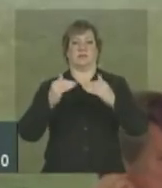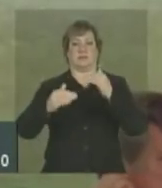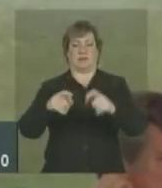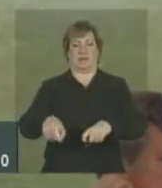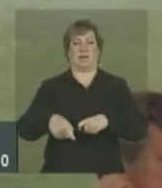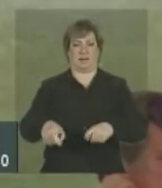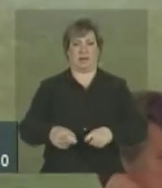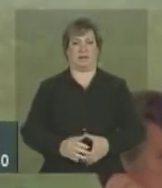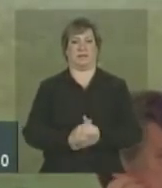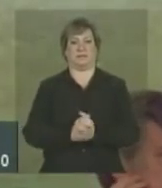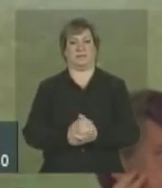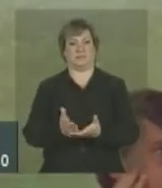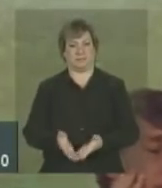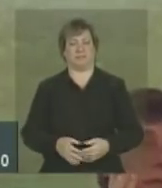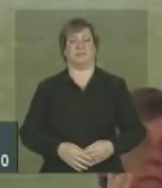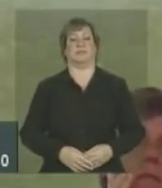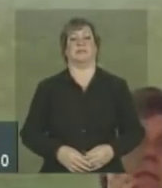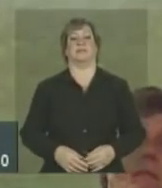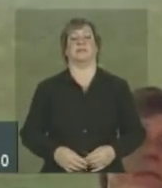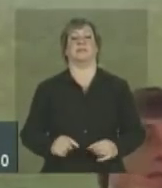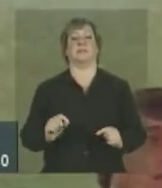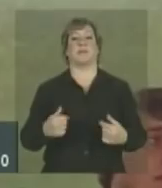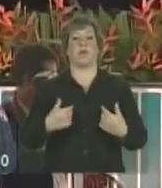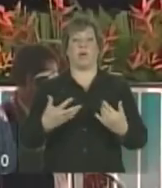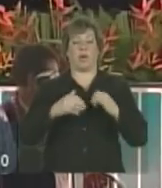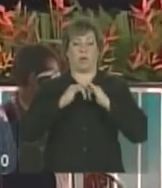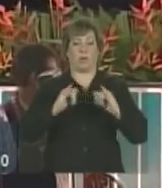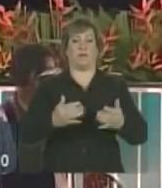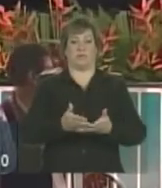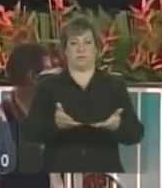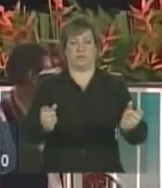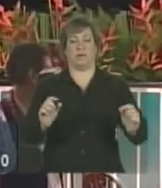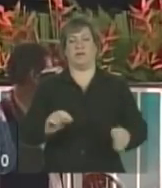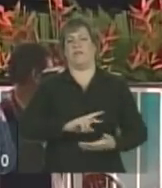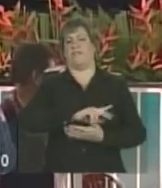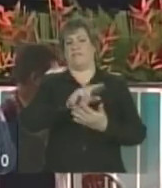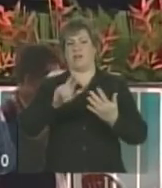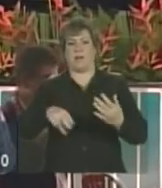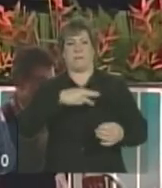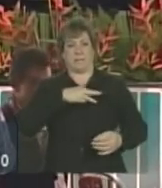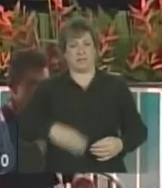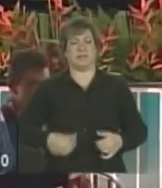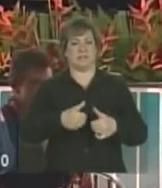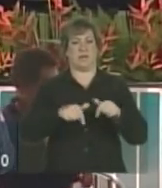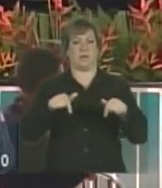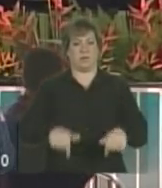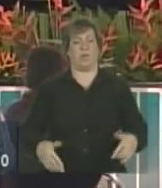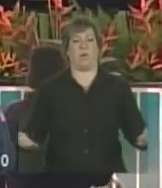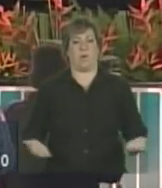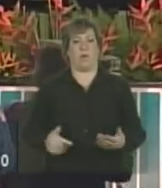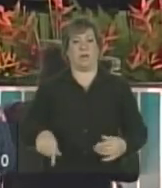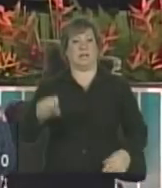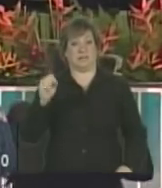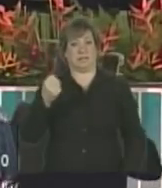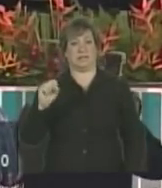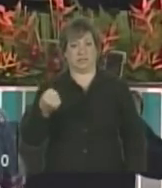Desenvolvimento Agrário. Quero contar para vocês que vários ministros estão hoje aqui também em